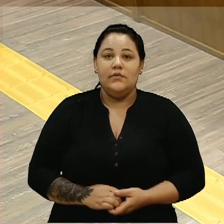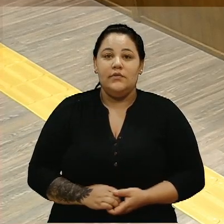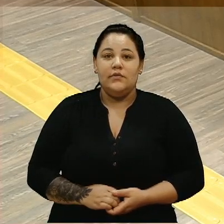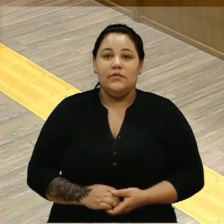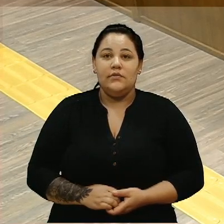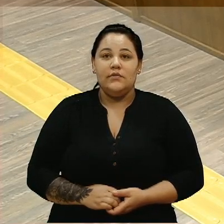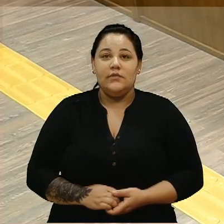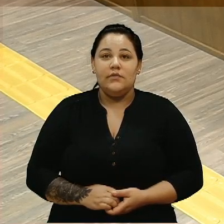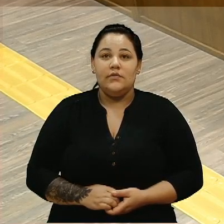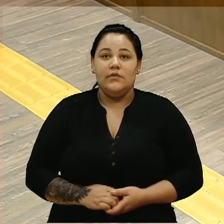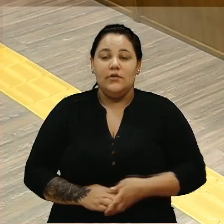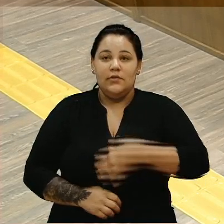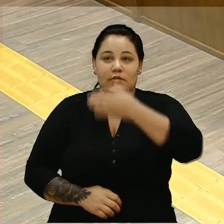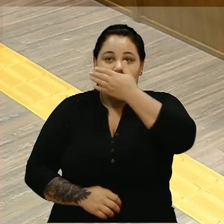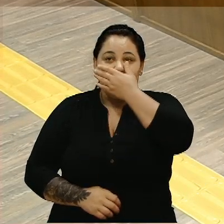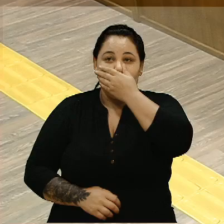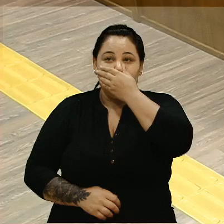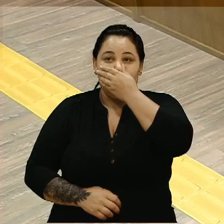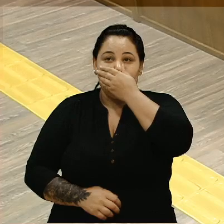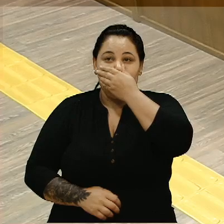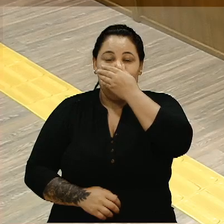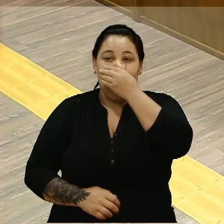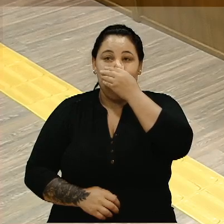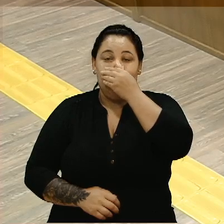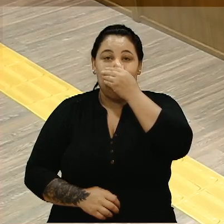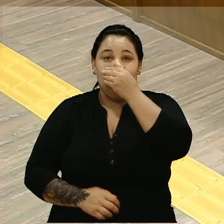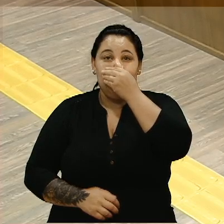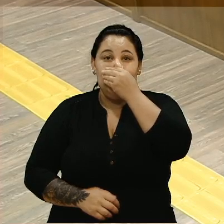Declaração de líder para a bancada do PCdoB, senhor presidente.